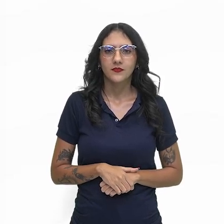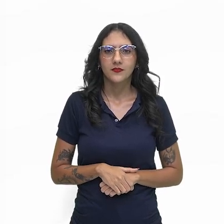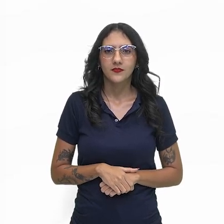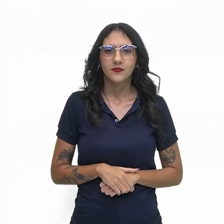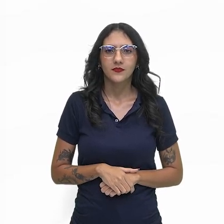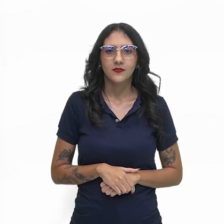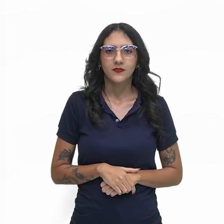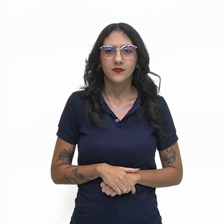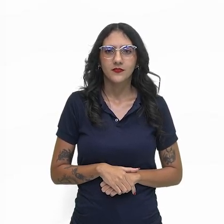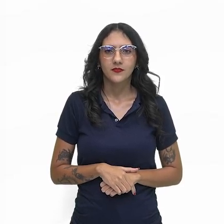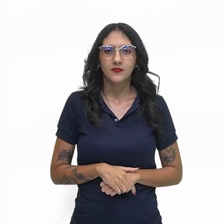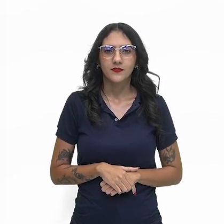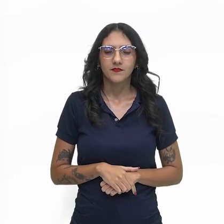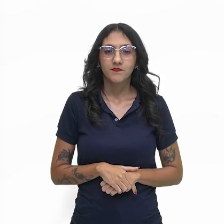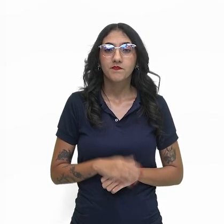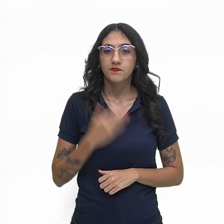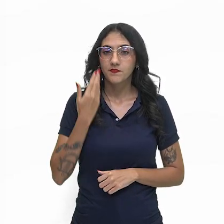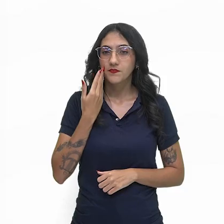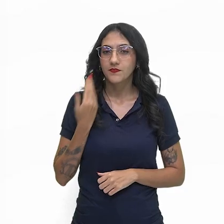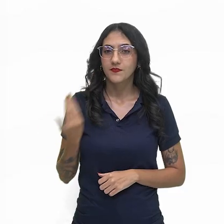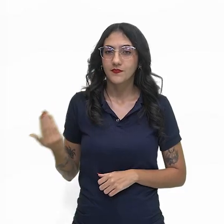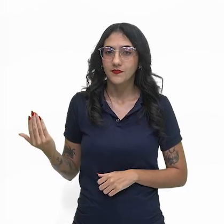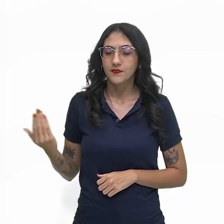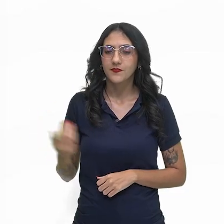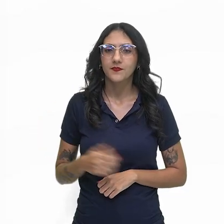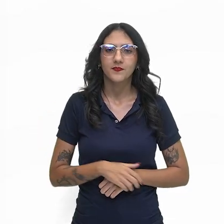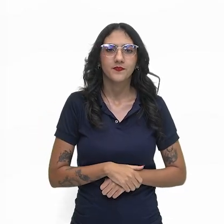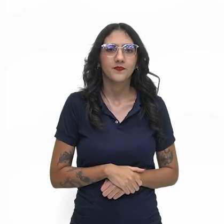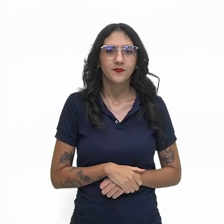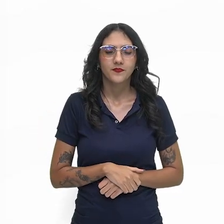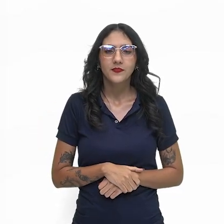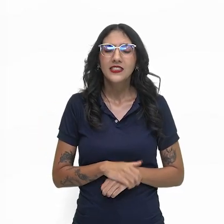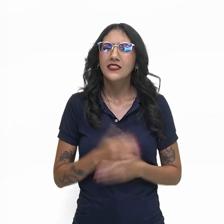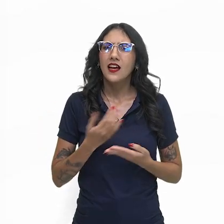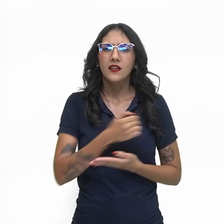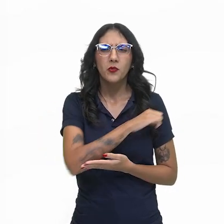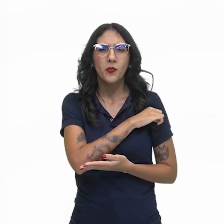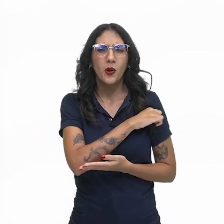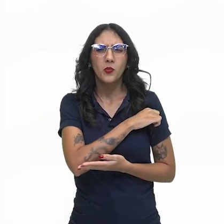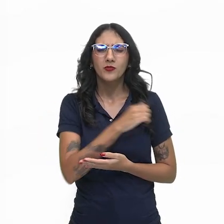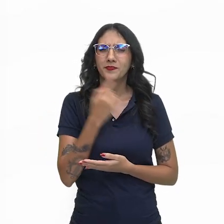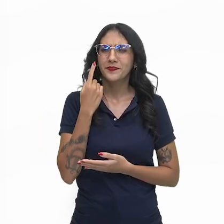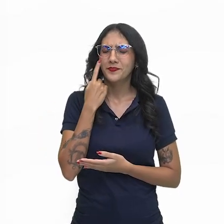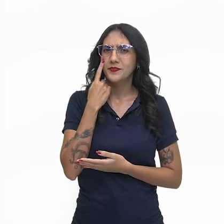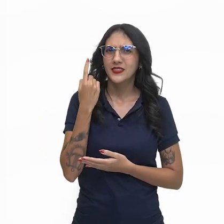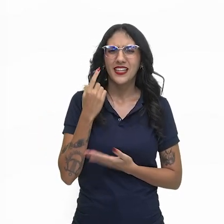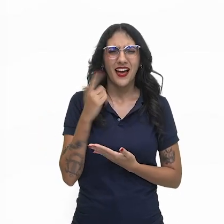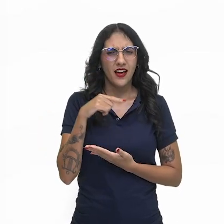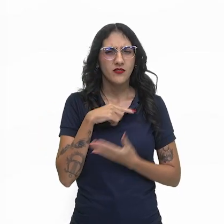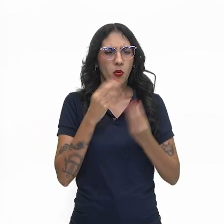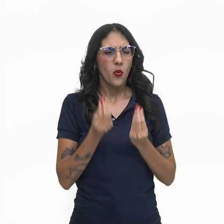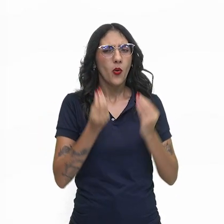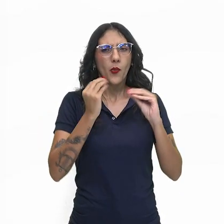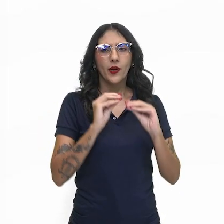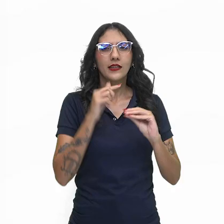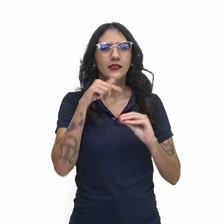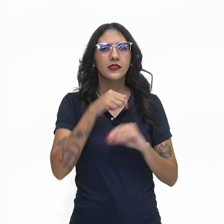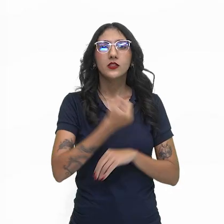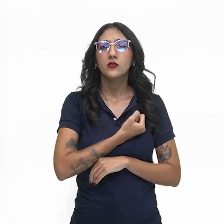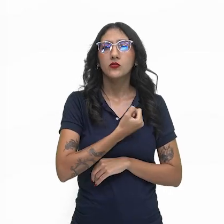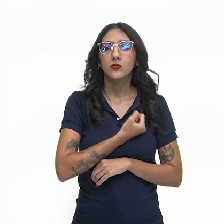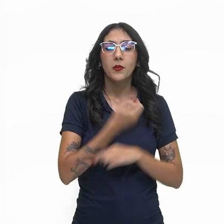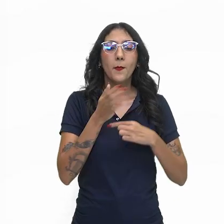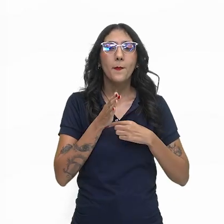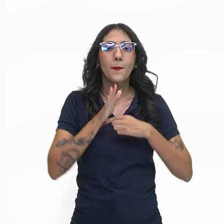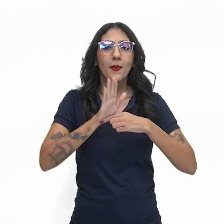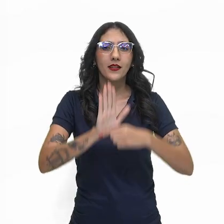2,4789 newtons. Aí o aluno pensa assim, eu vou colocar este número para mostrar